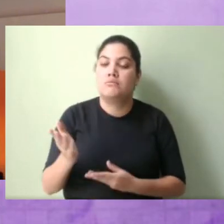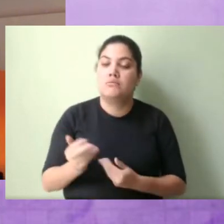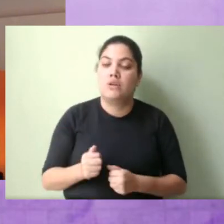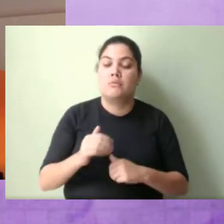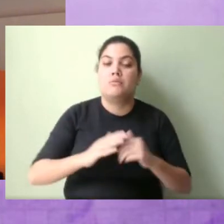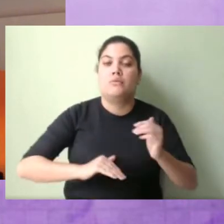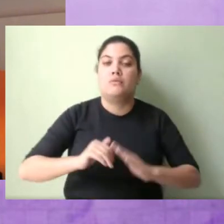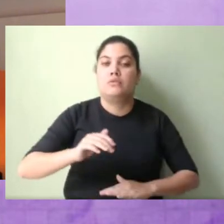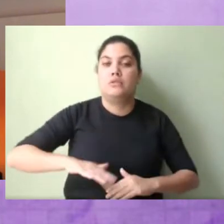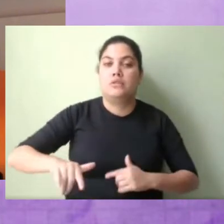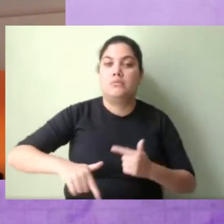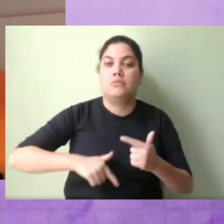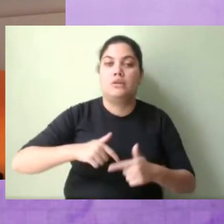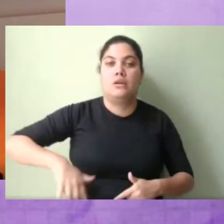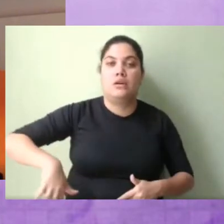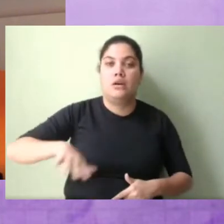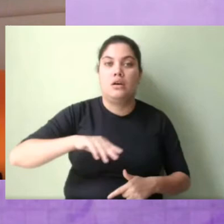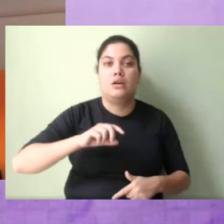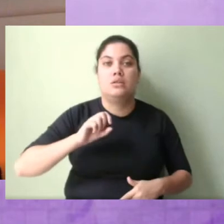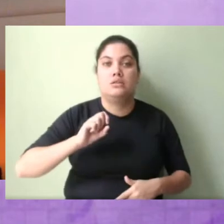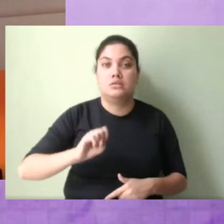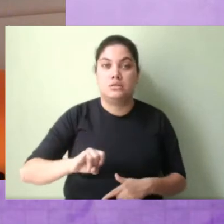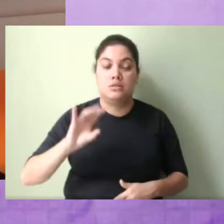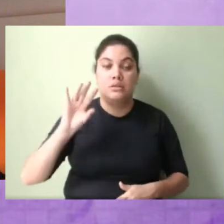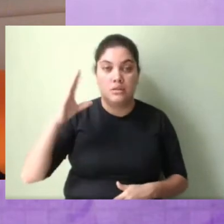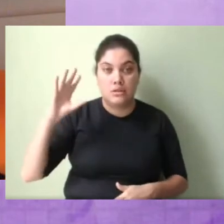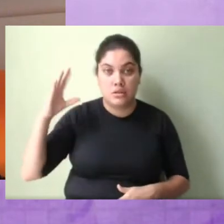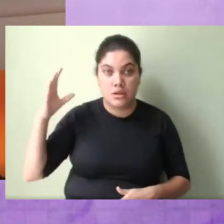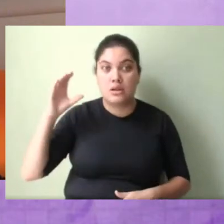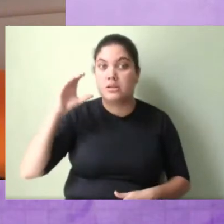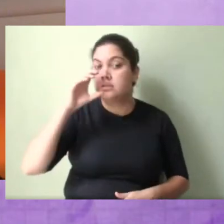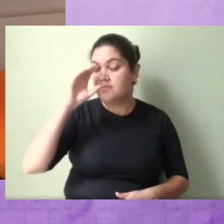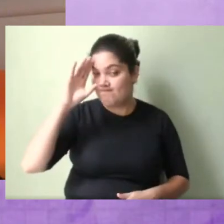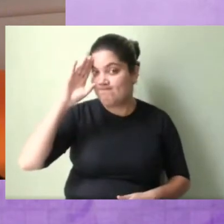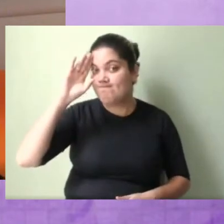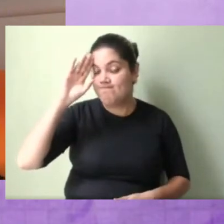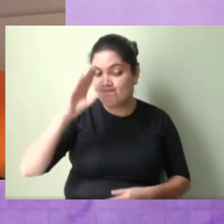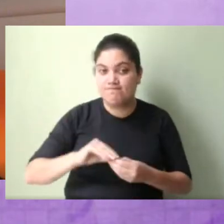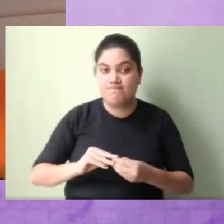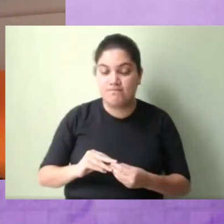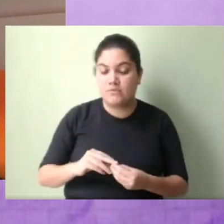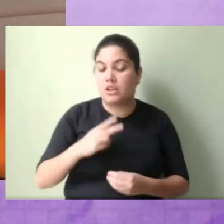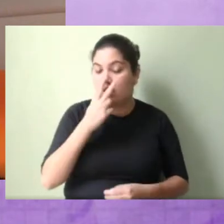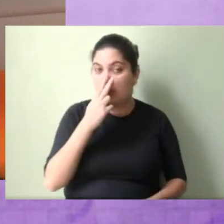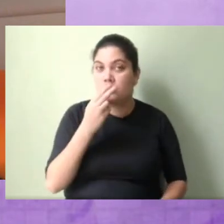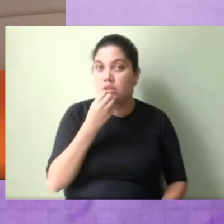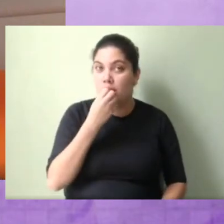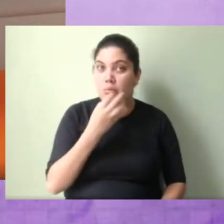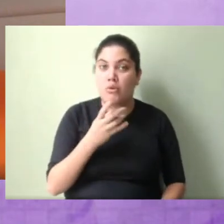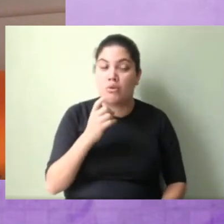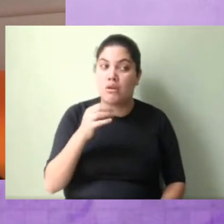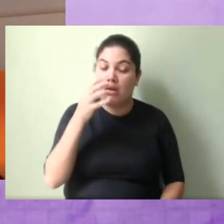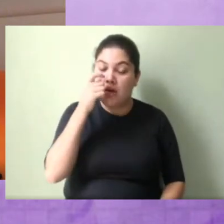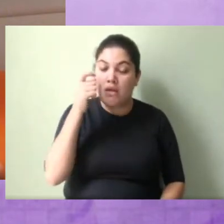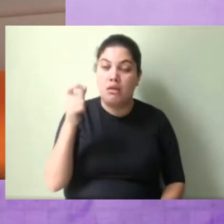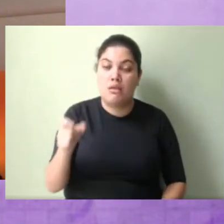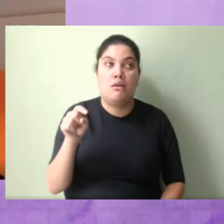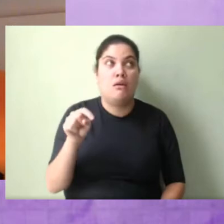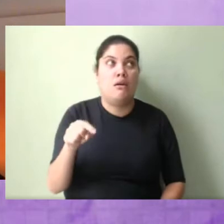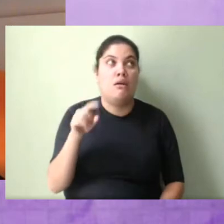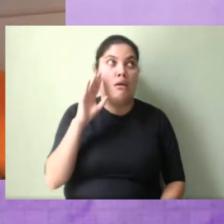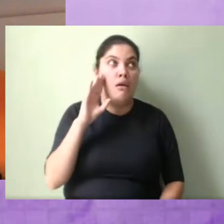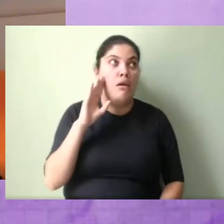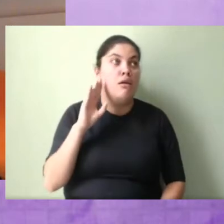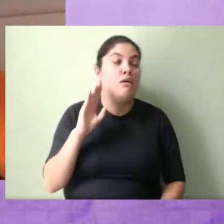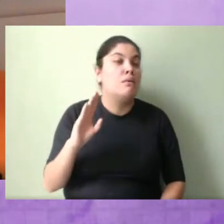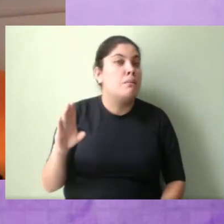Acho que, de novo, né, uma coisa que não custa tempo, criar rodas de conversa. Hoje poderia ser o início